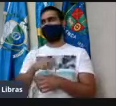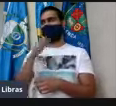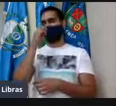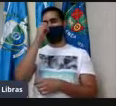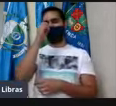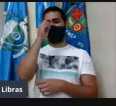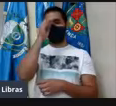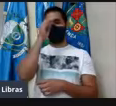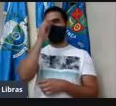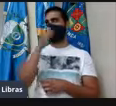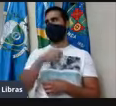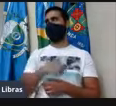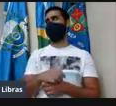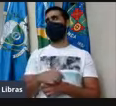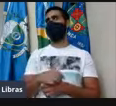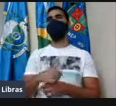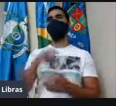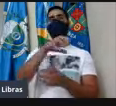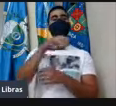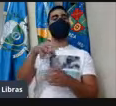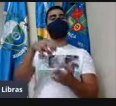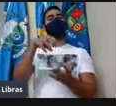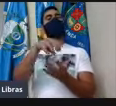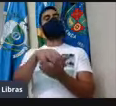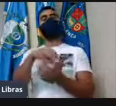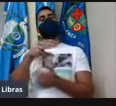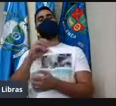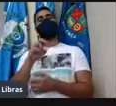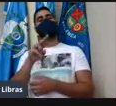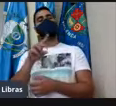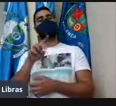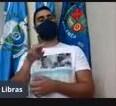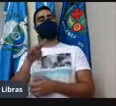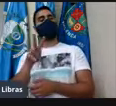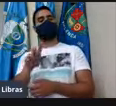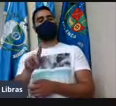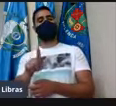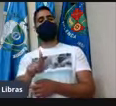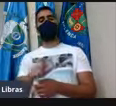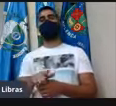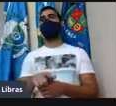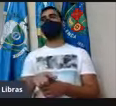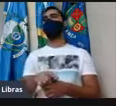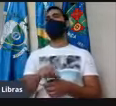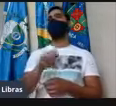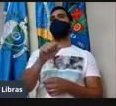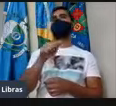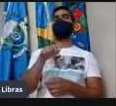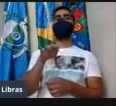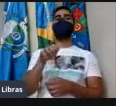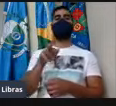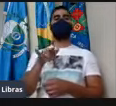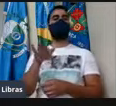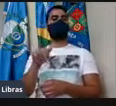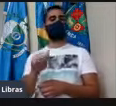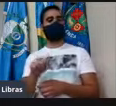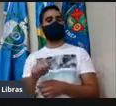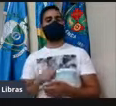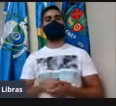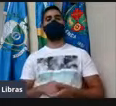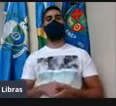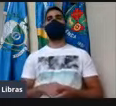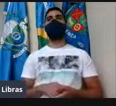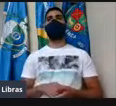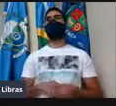Almeida, bairro do Centro, Cordovil José da Silva, bairro Centro, Rua A, Santa Rita de Cássio, Rua D, bairro Santa Rita de